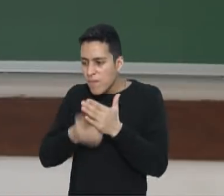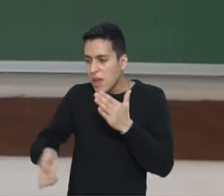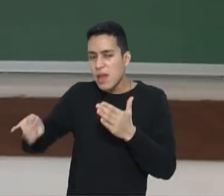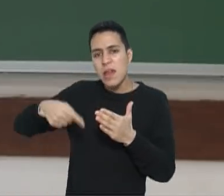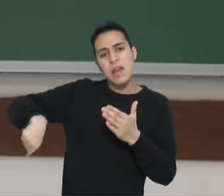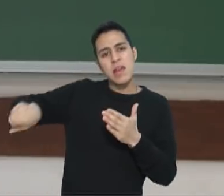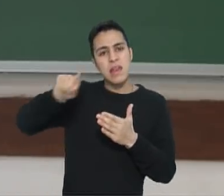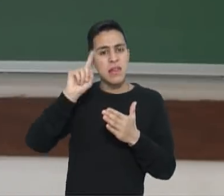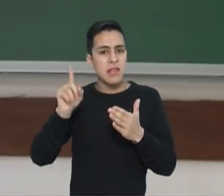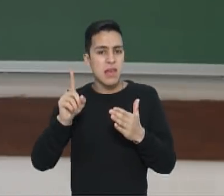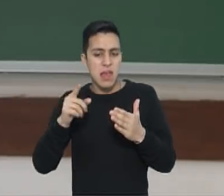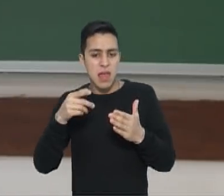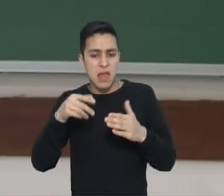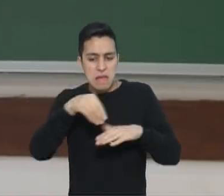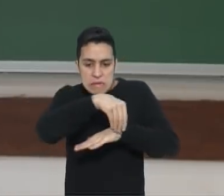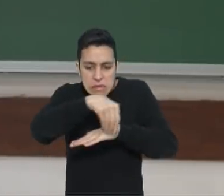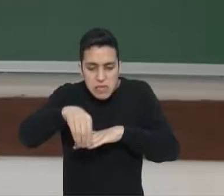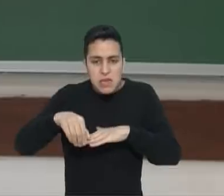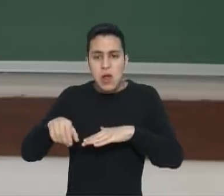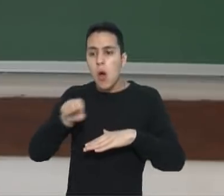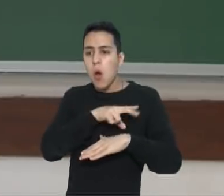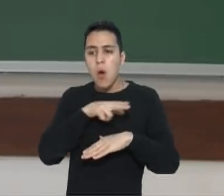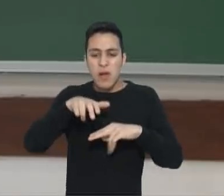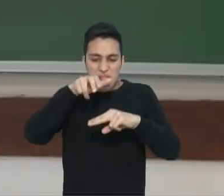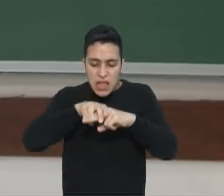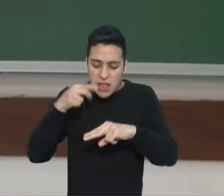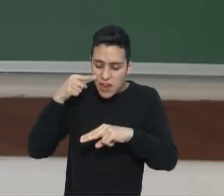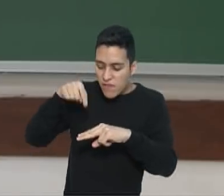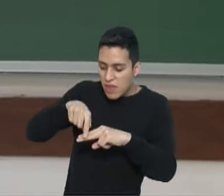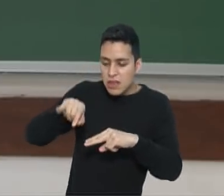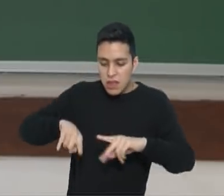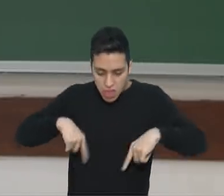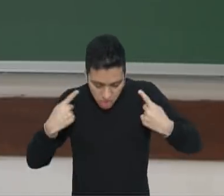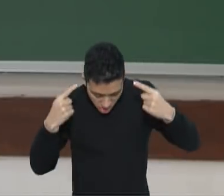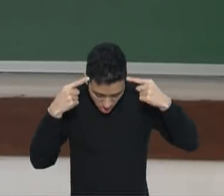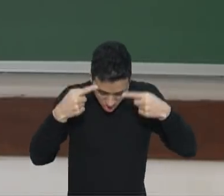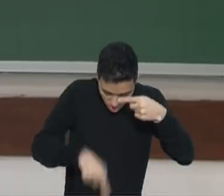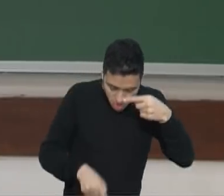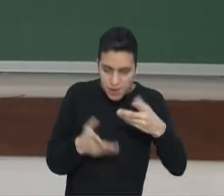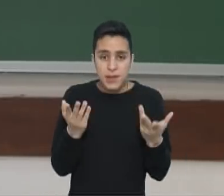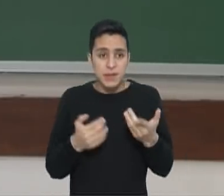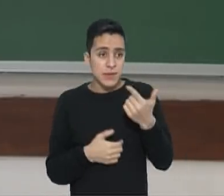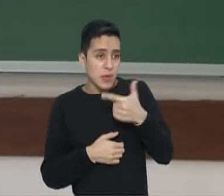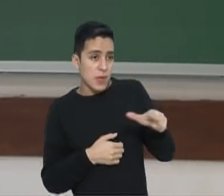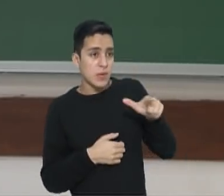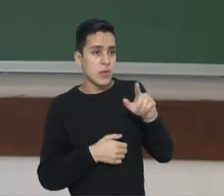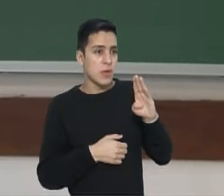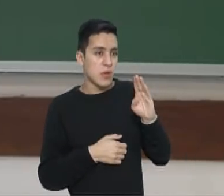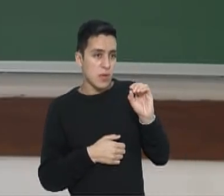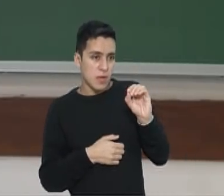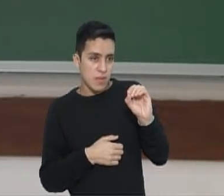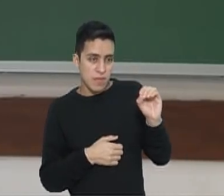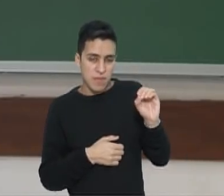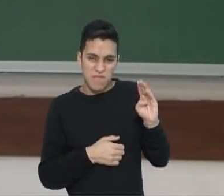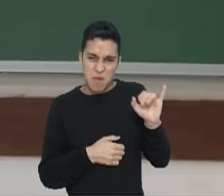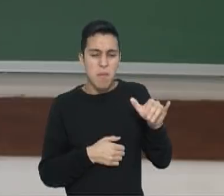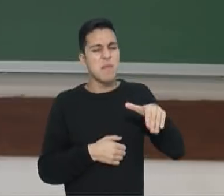ele estava sentado, porque deveria haver alguma coisa ali que o estava desconcentrando. O Bob Fischer era o campeão da